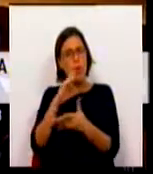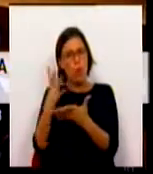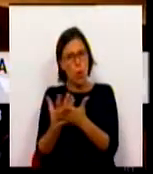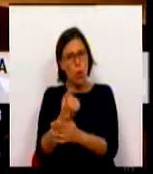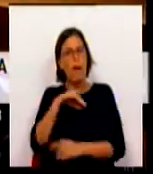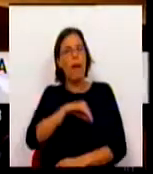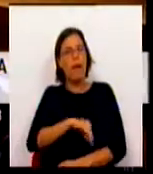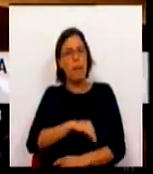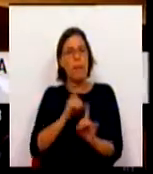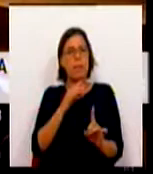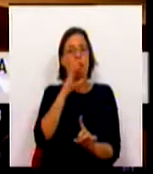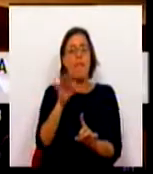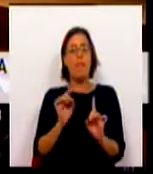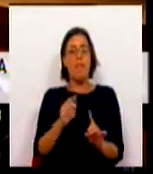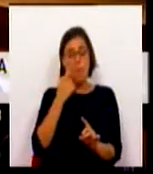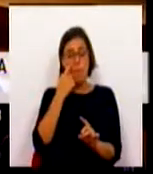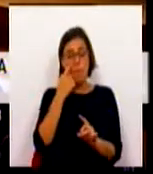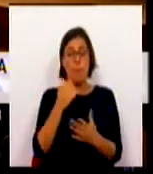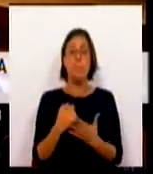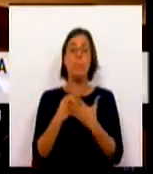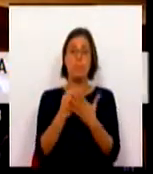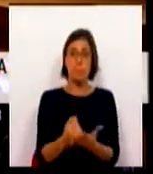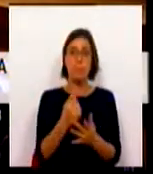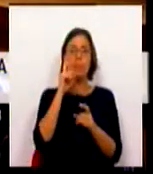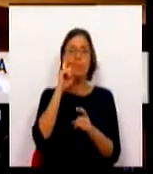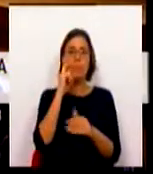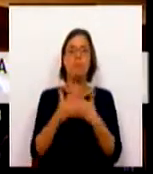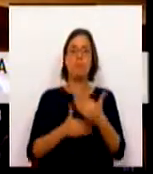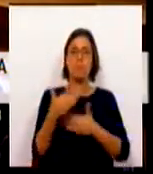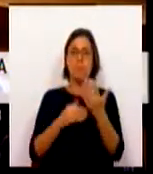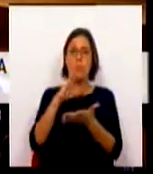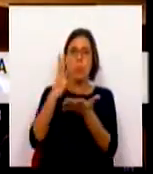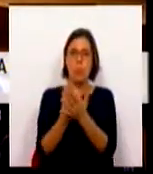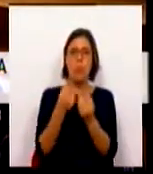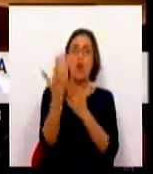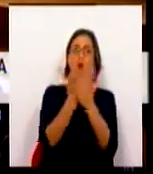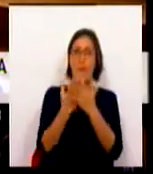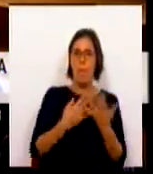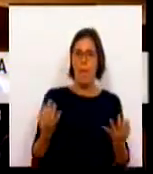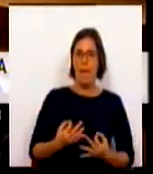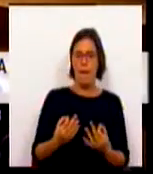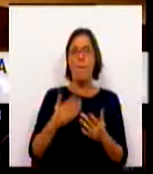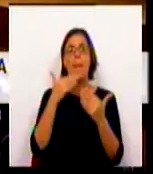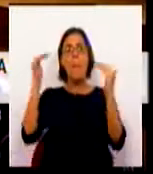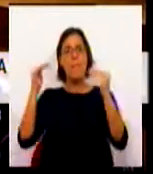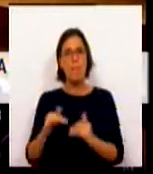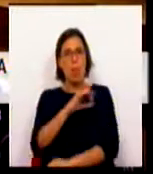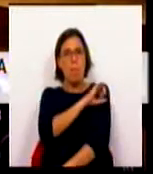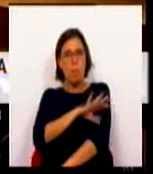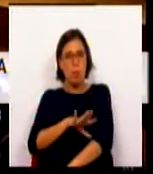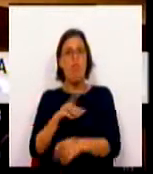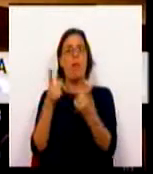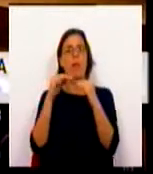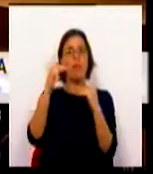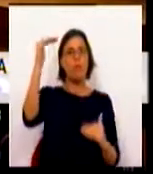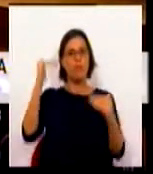recuperação do rendimento das famílias, contribui de forma sustentável para a recuperação económica, para a diminuição da pobreza e